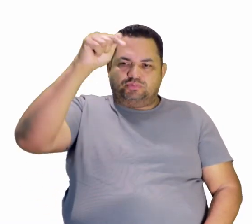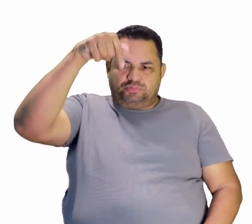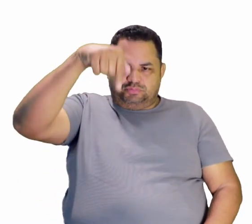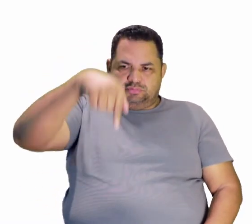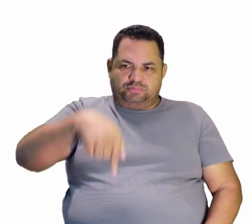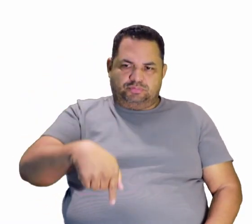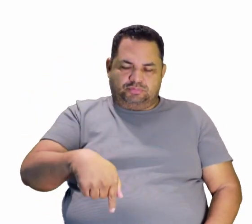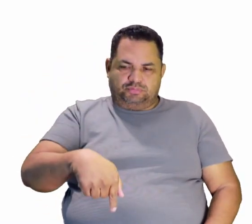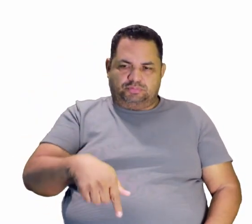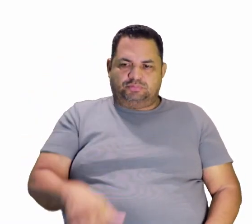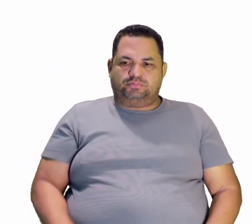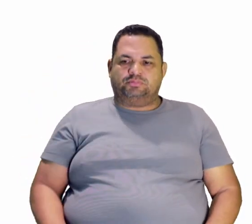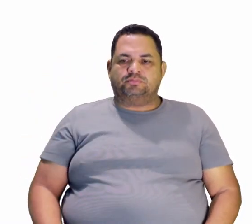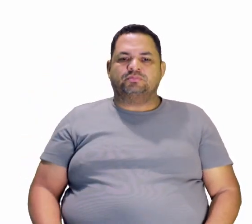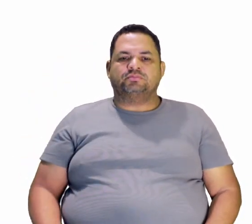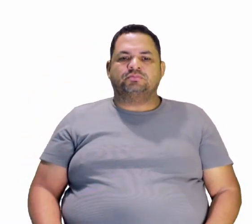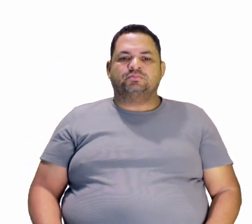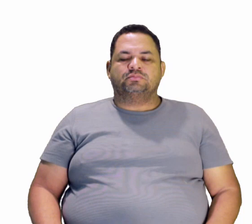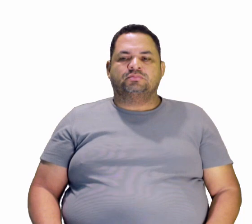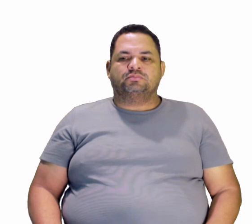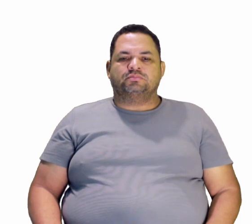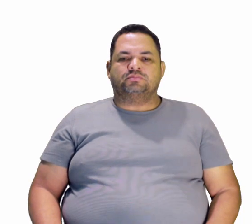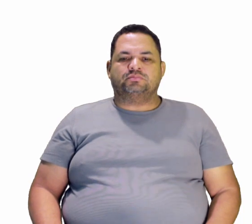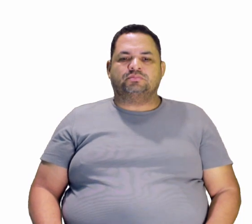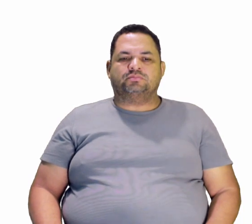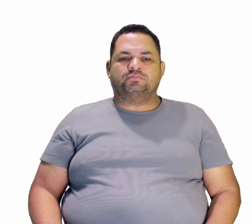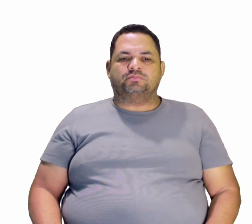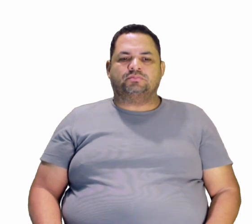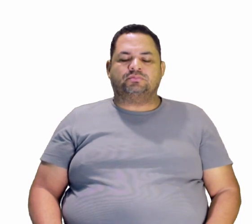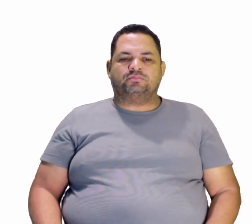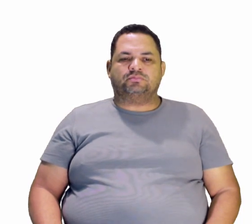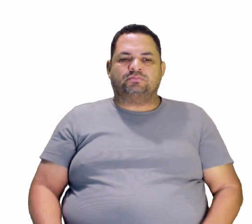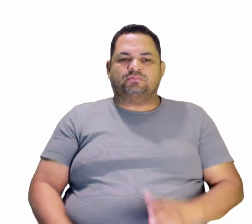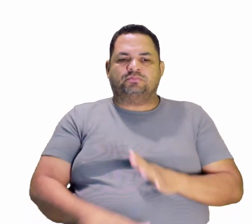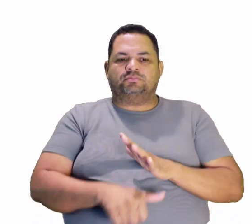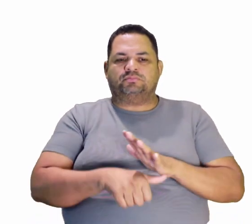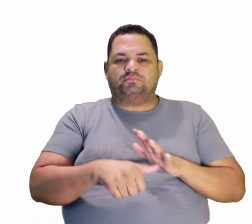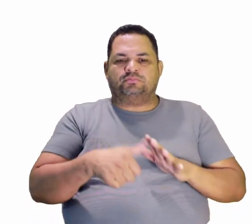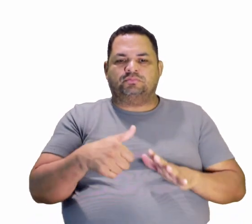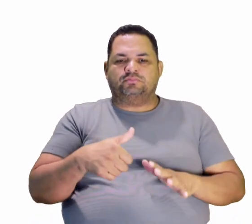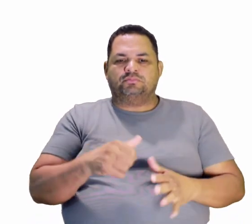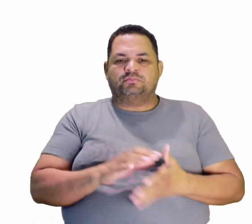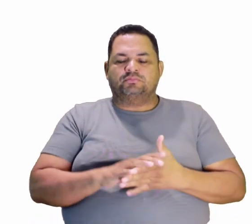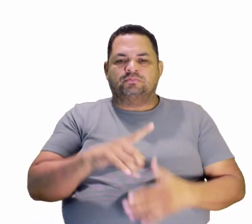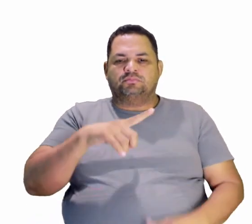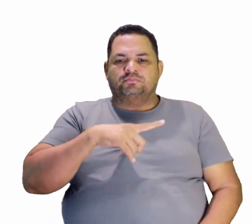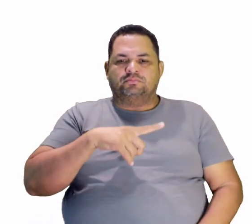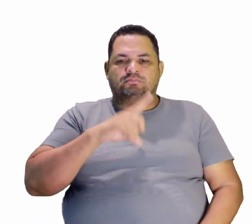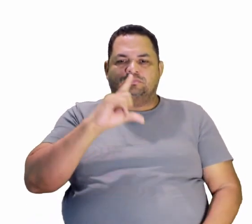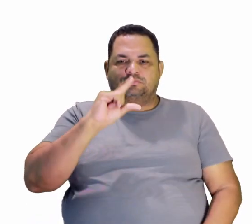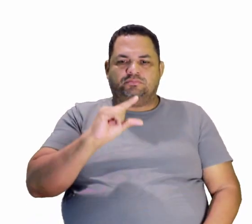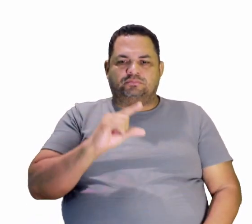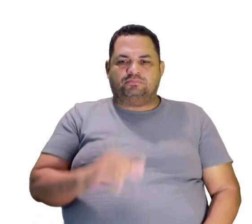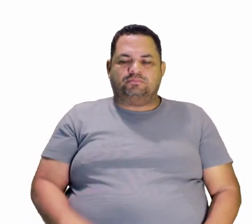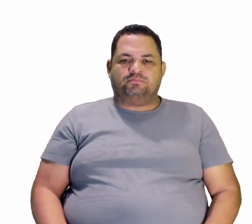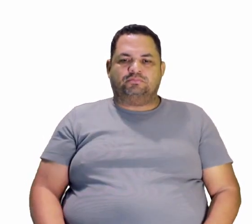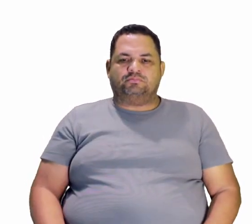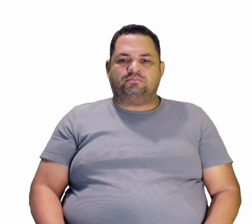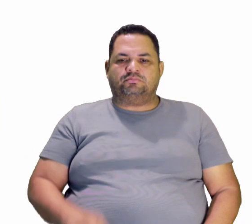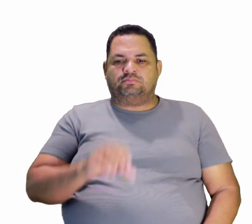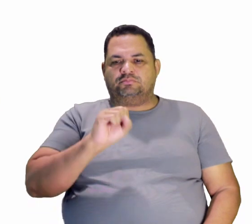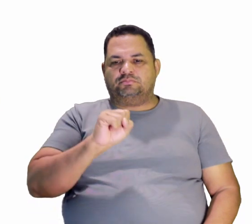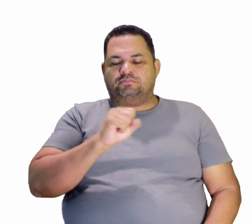Porque aí não passou 12 na subida e depois 8 na descida, né? Primeiro o tempo menor, claro. Ok? Então,